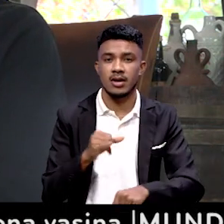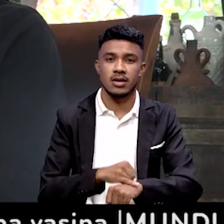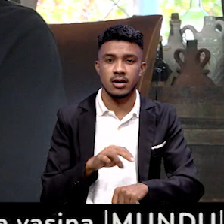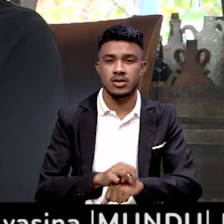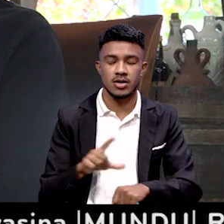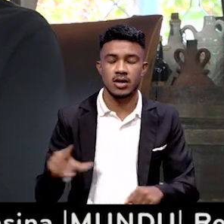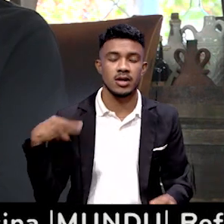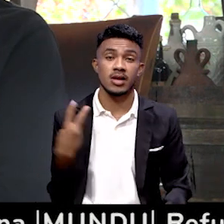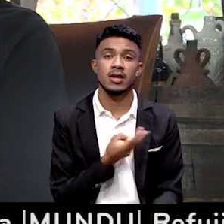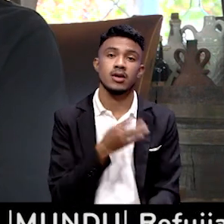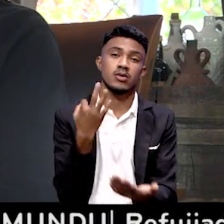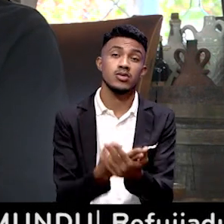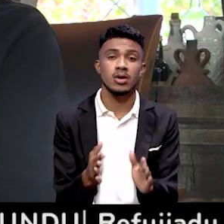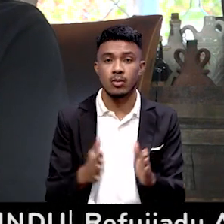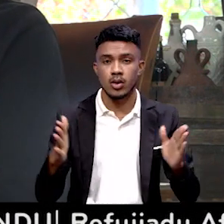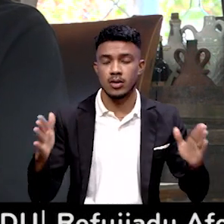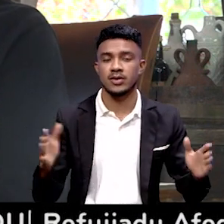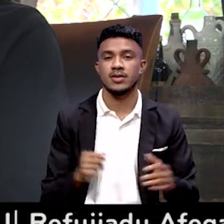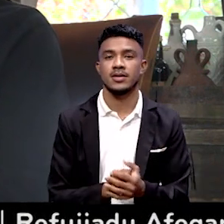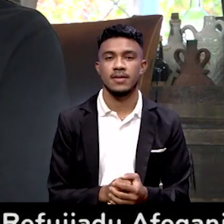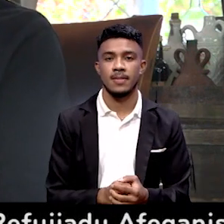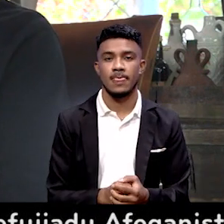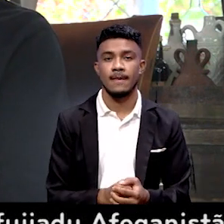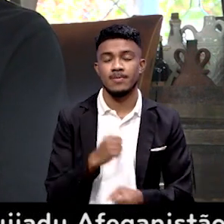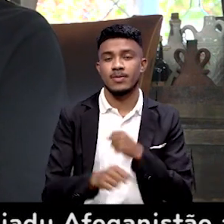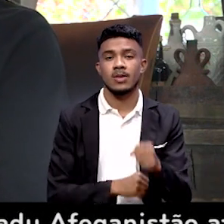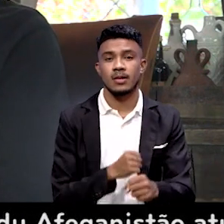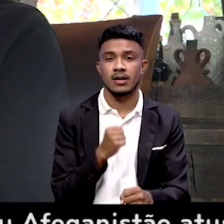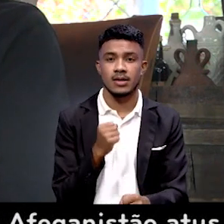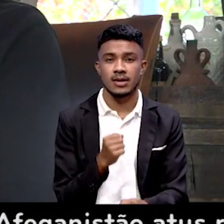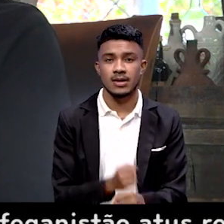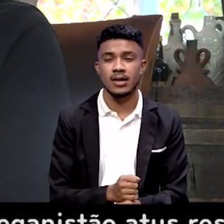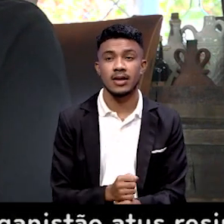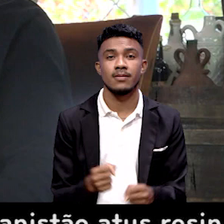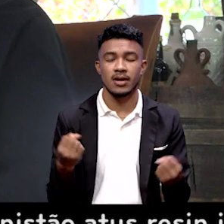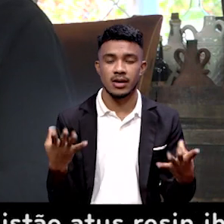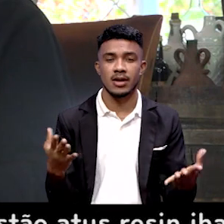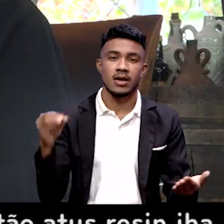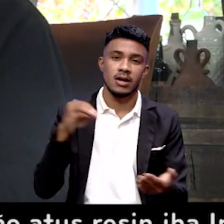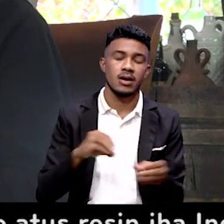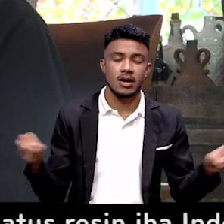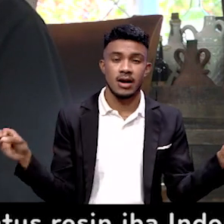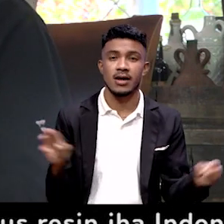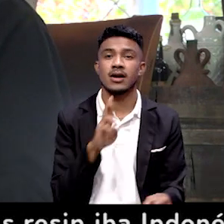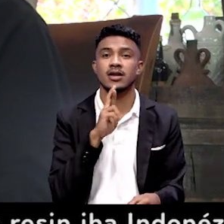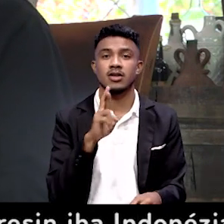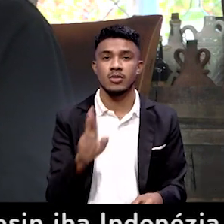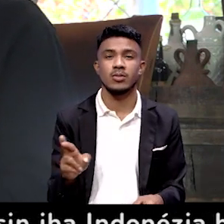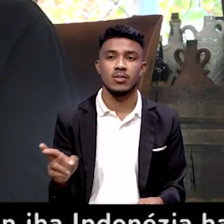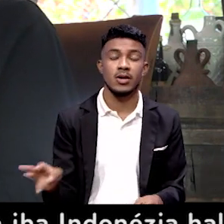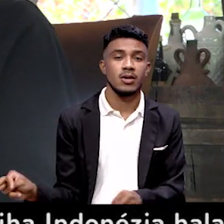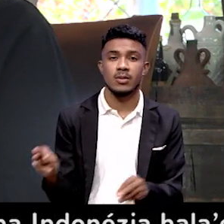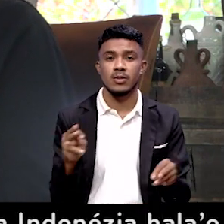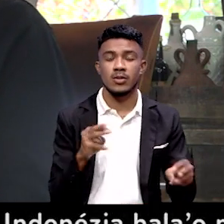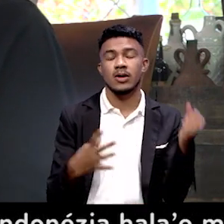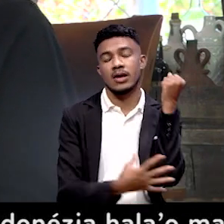um orçamento botlos, tinhas de anelaram. Nedune lei a razão da extrema pobreza, lei